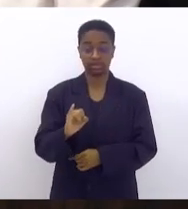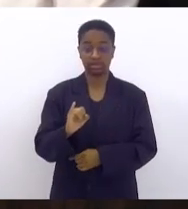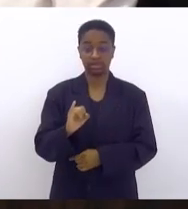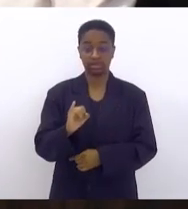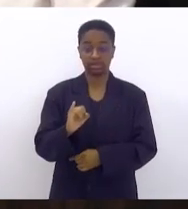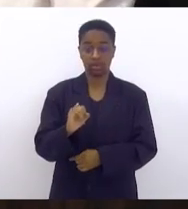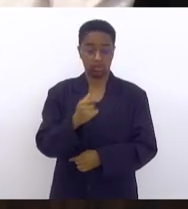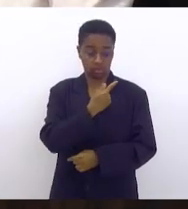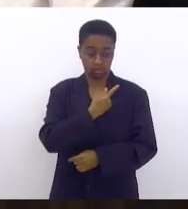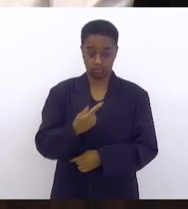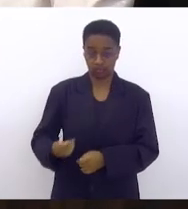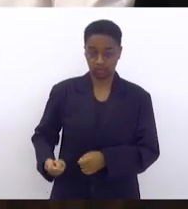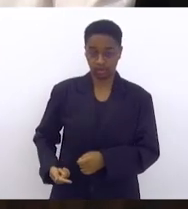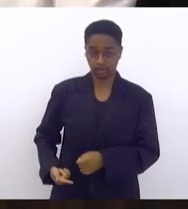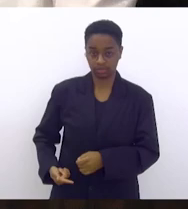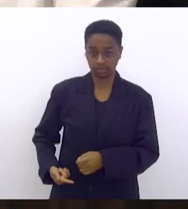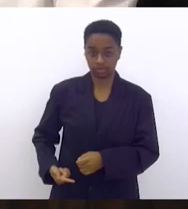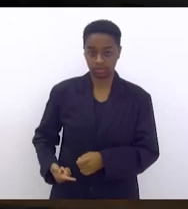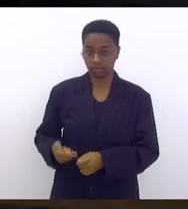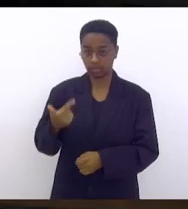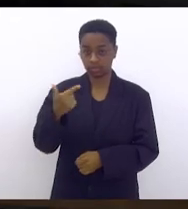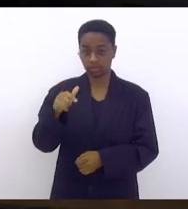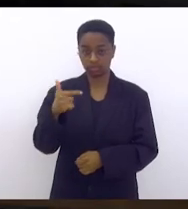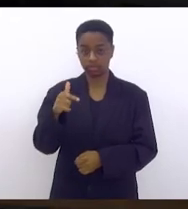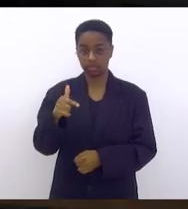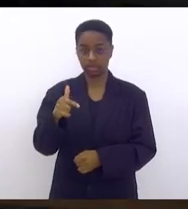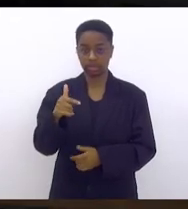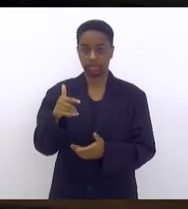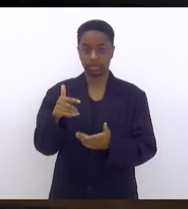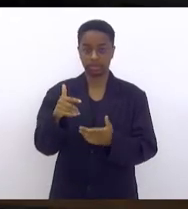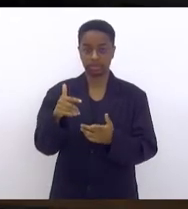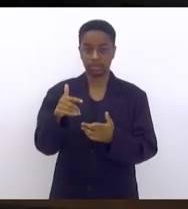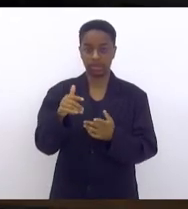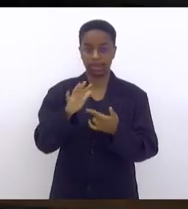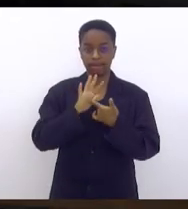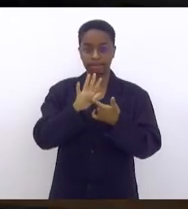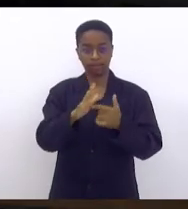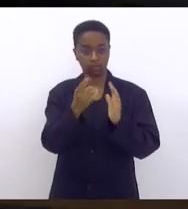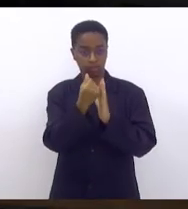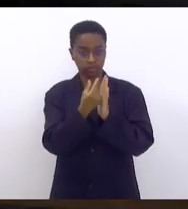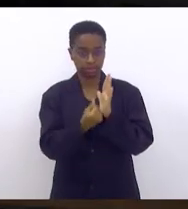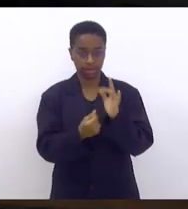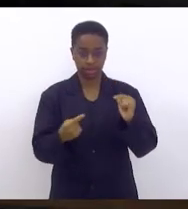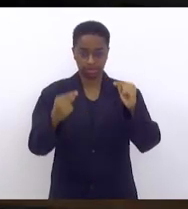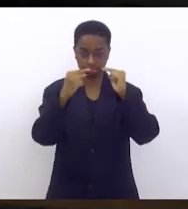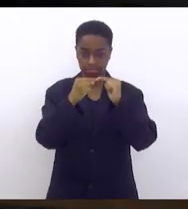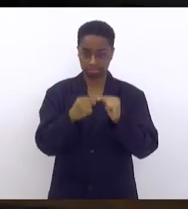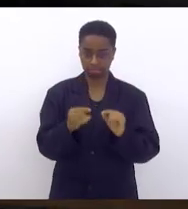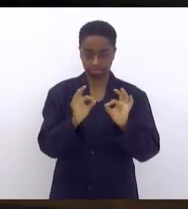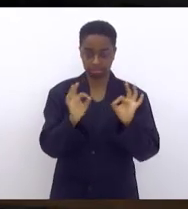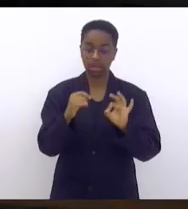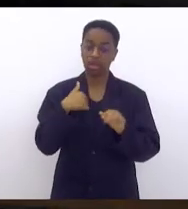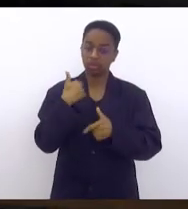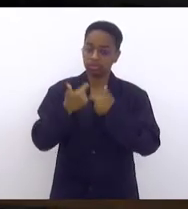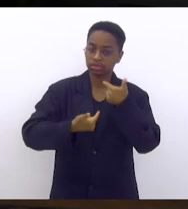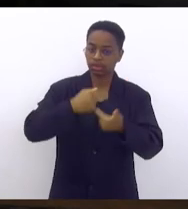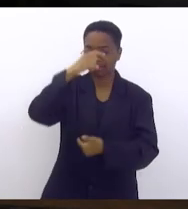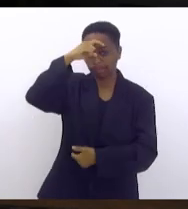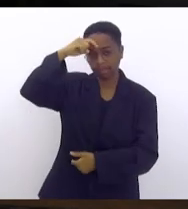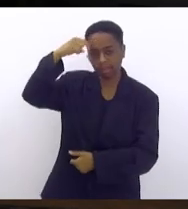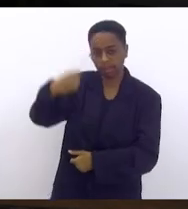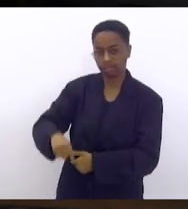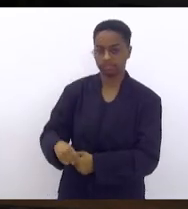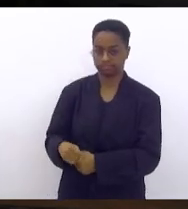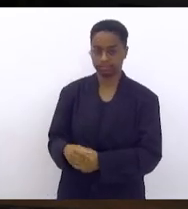se não veio do governo a previsão orçamentária para isso, eu vou trabalhar muito,